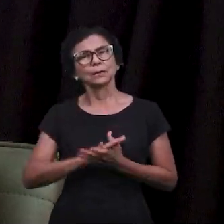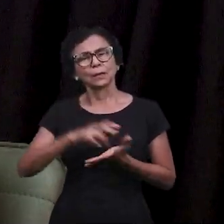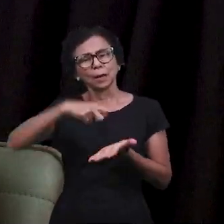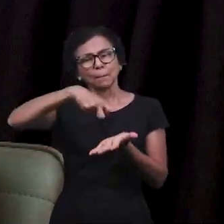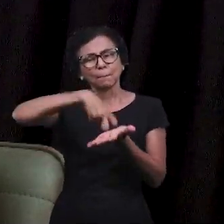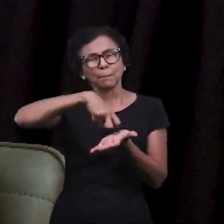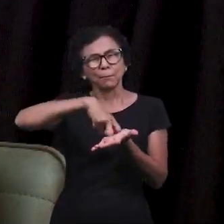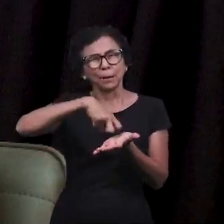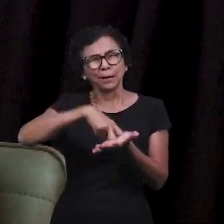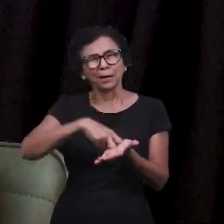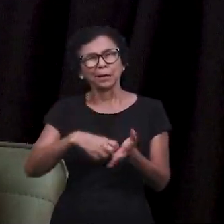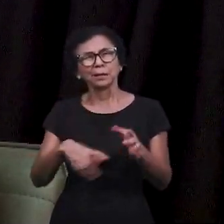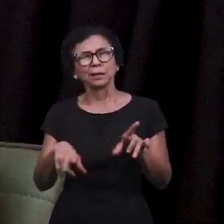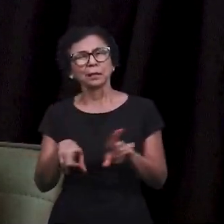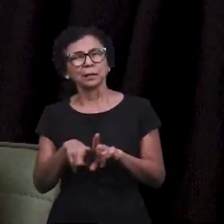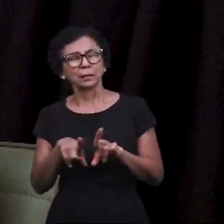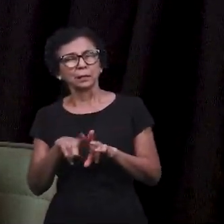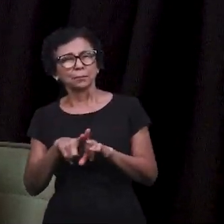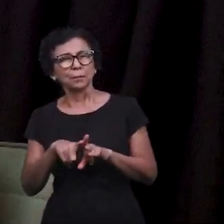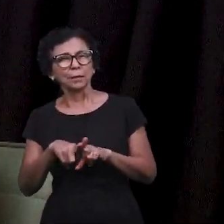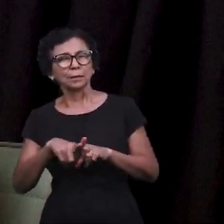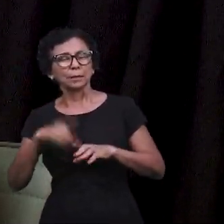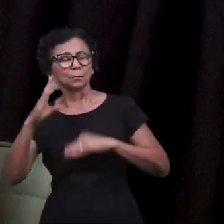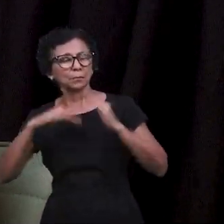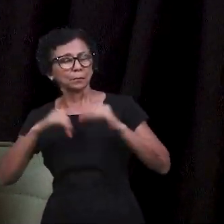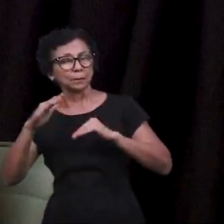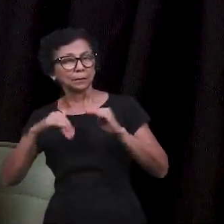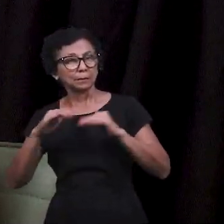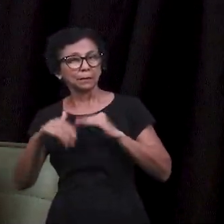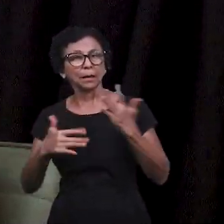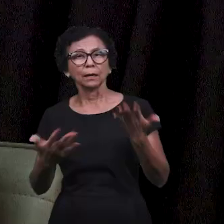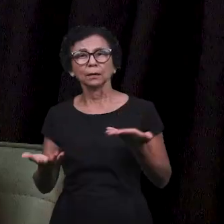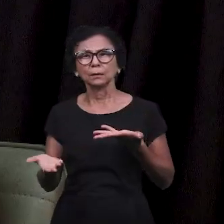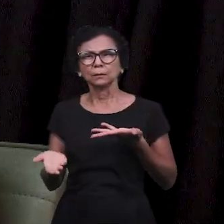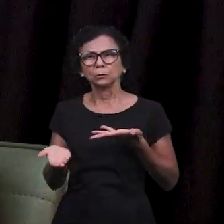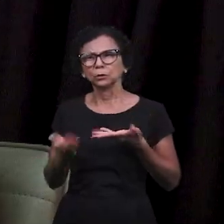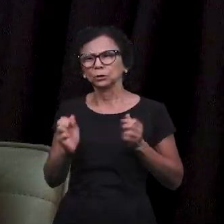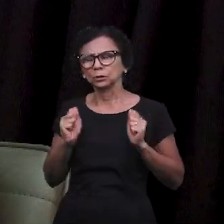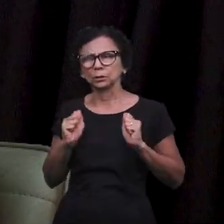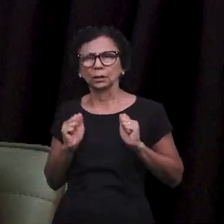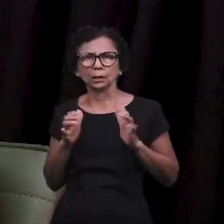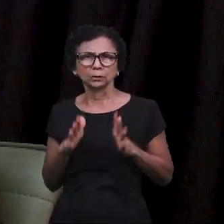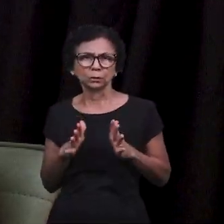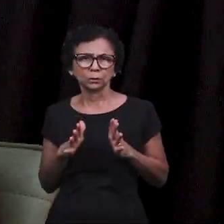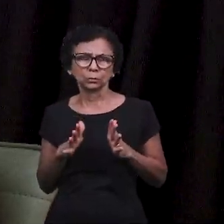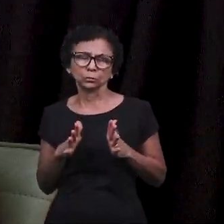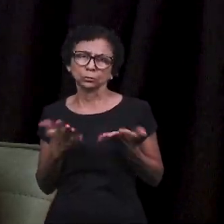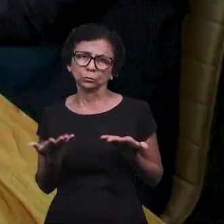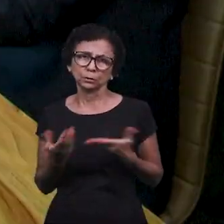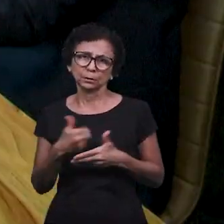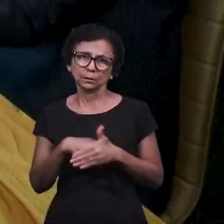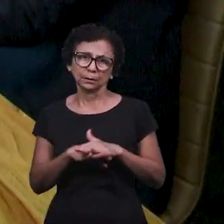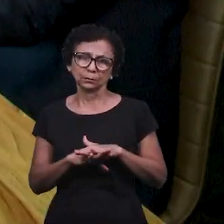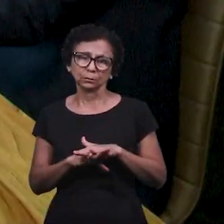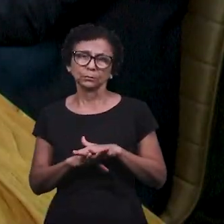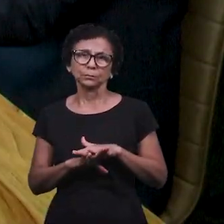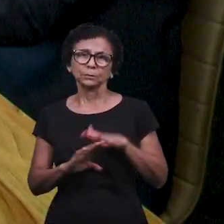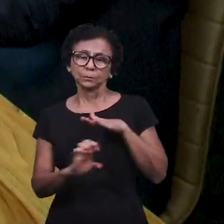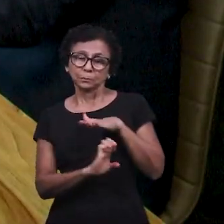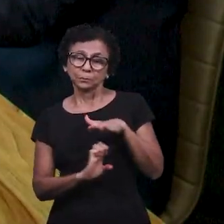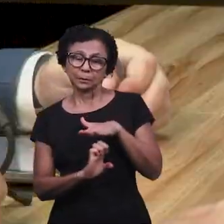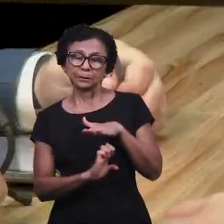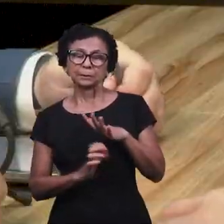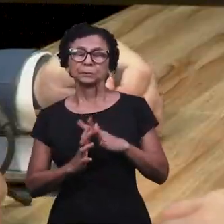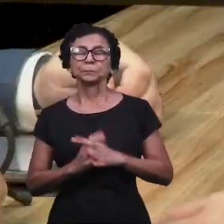tentar lidar melhor com eles, remediar, tomar ações ou atitudes que sejam as mais adequadas no caso concreto. E, assim,